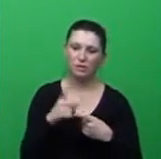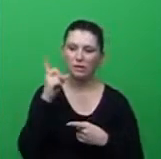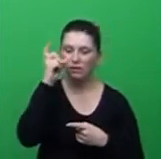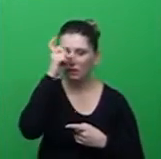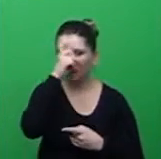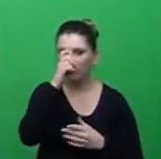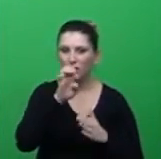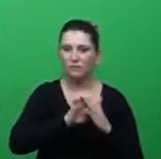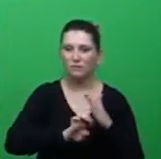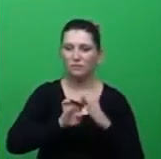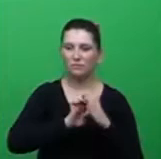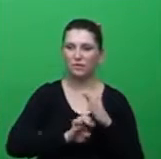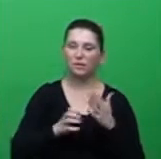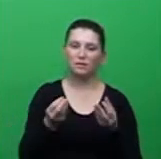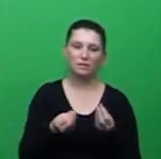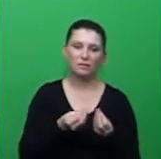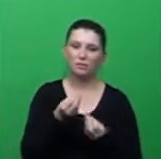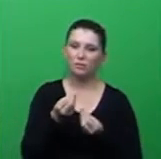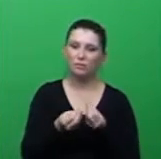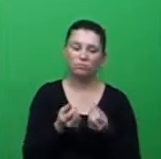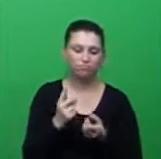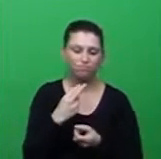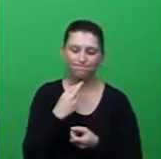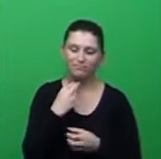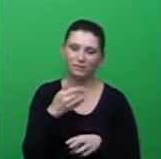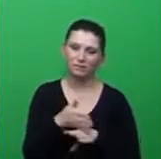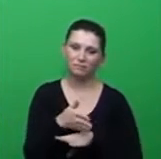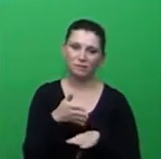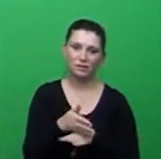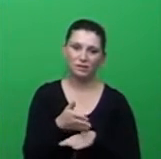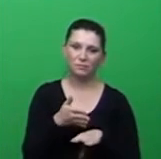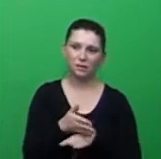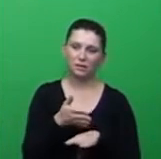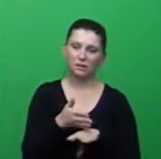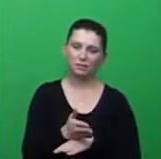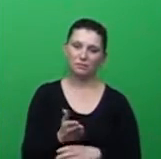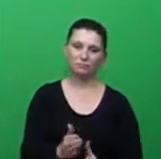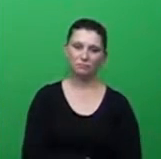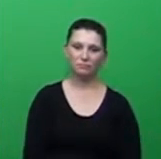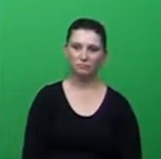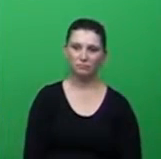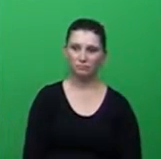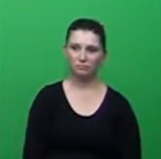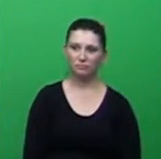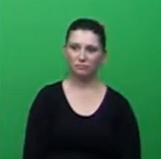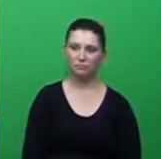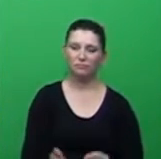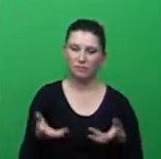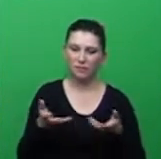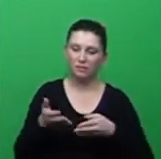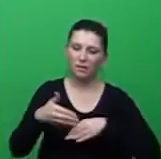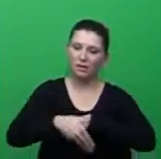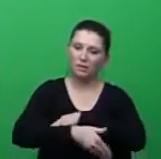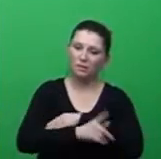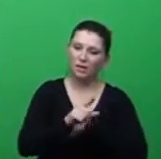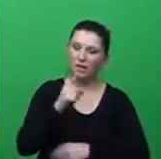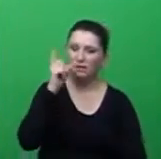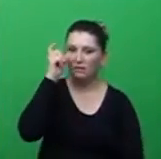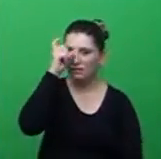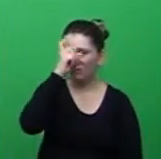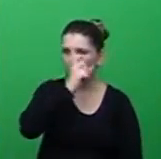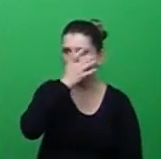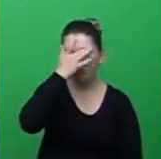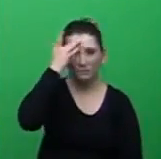empresa dessa não possa mais participar de licitação pública. Agora, realmente, a Avenida dos Imigrantes, os comerciantes reclamam,